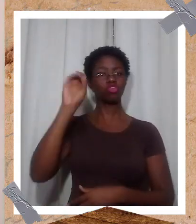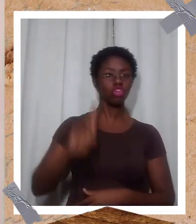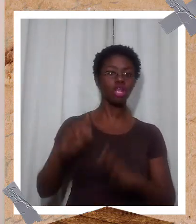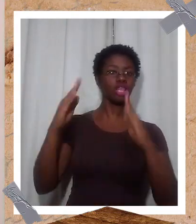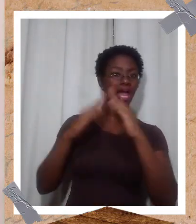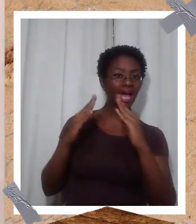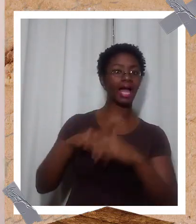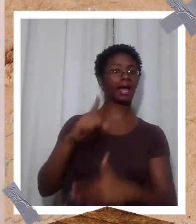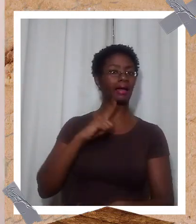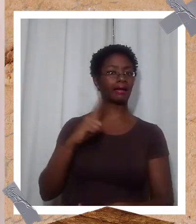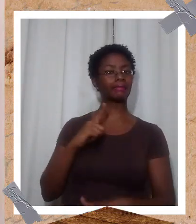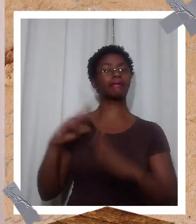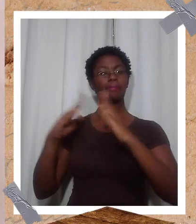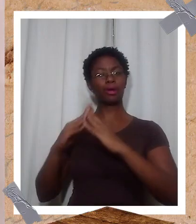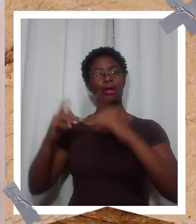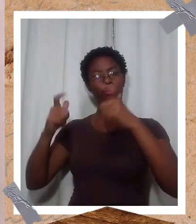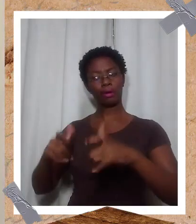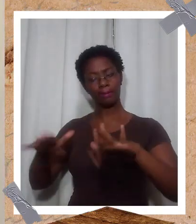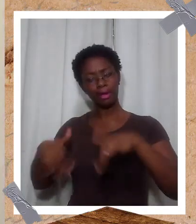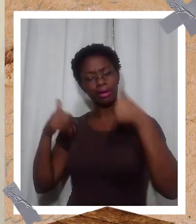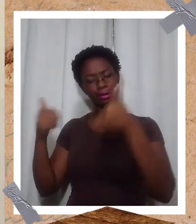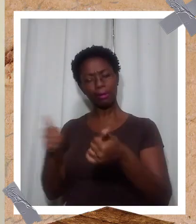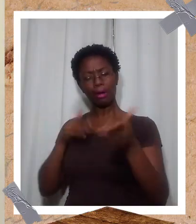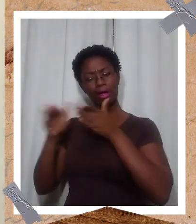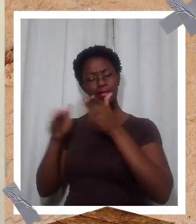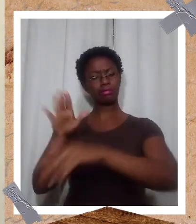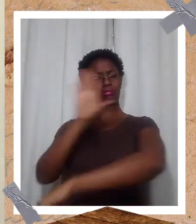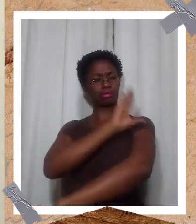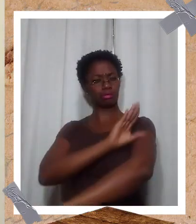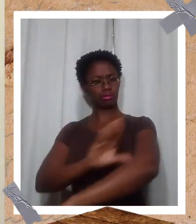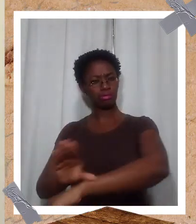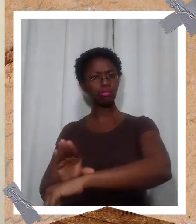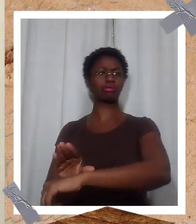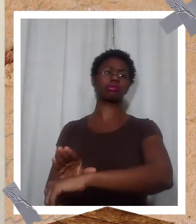melhor, de ter acesso à cultura,